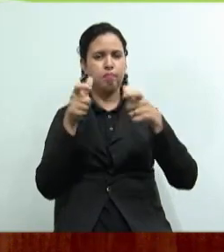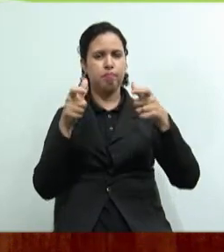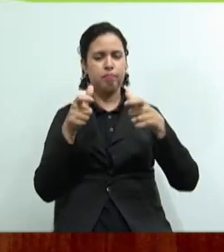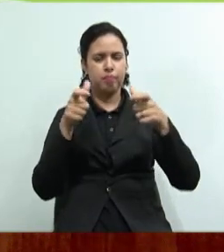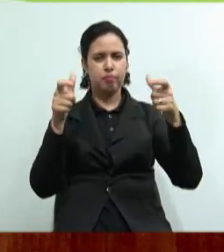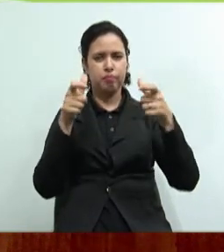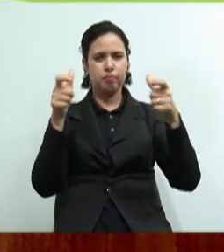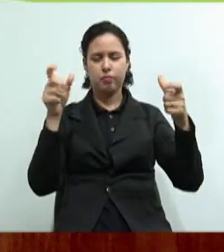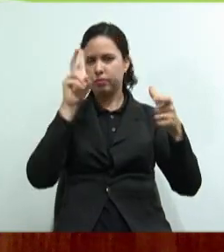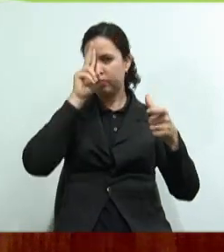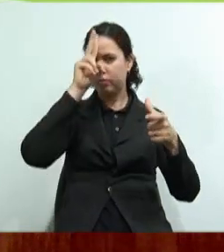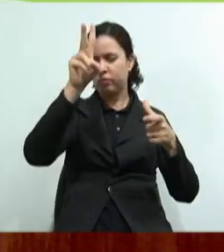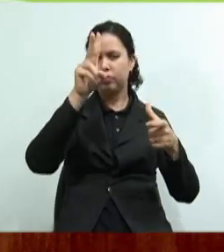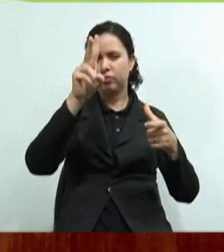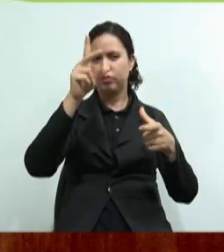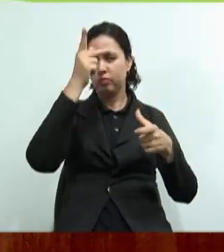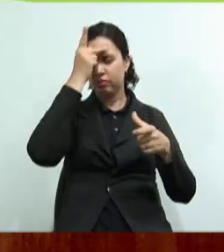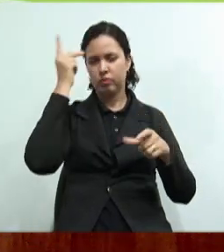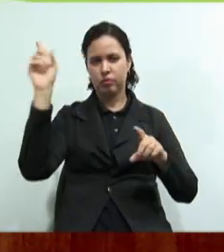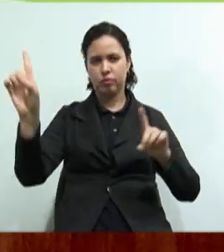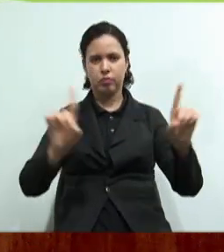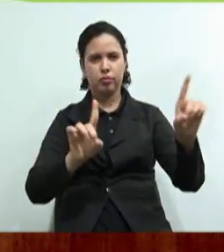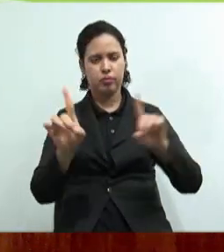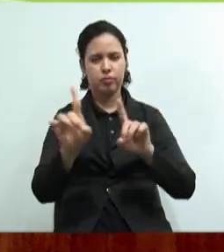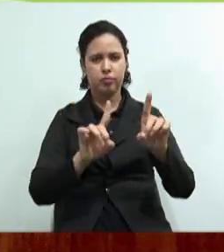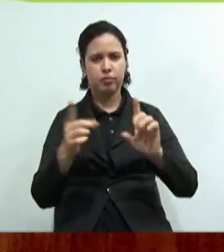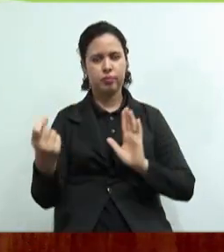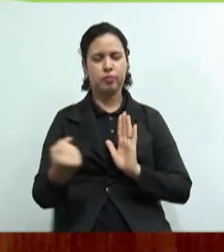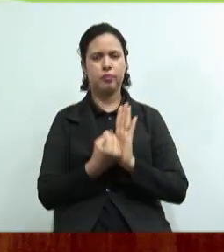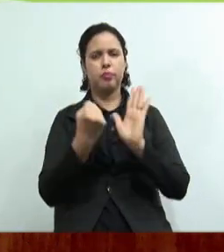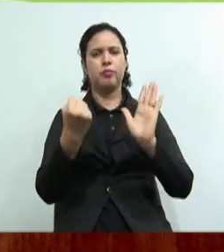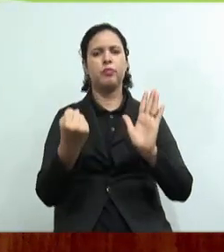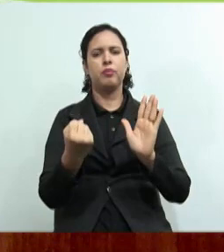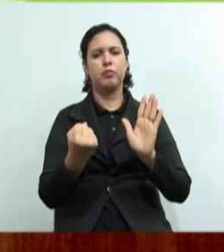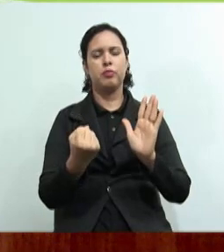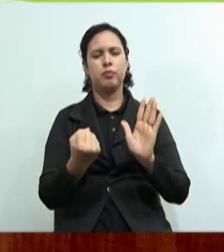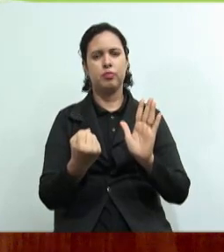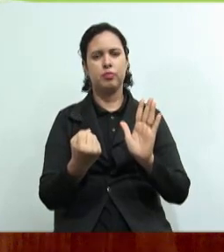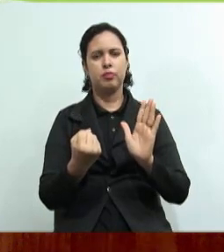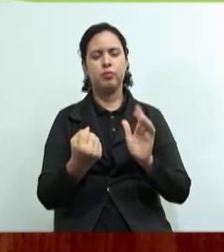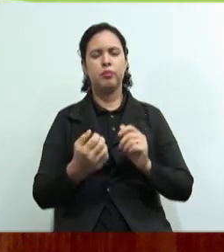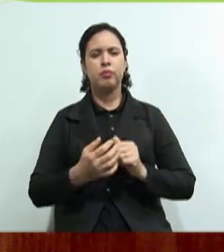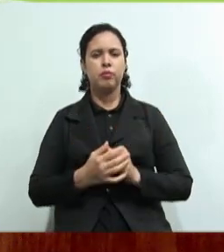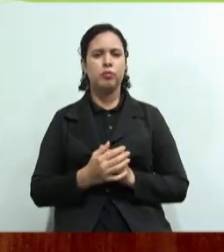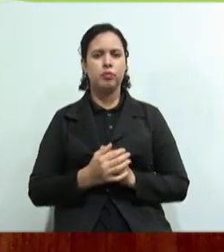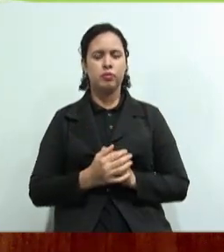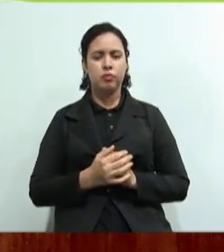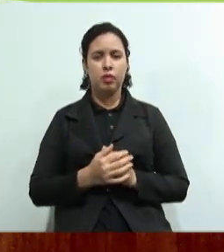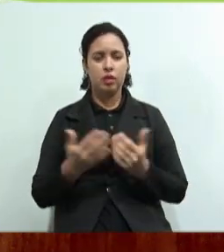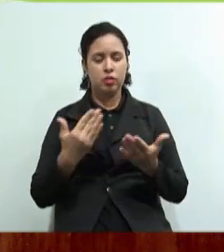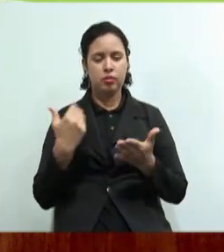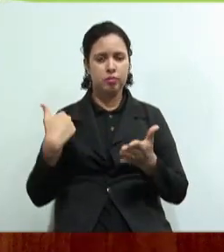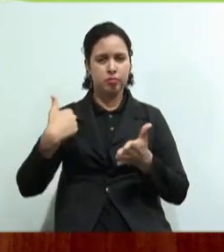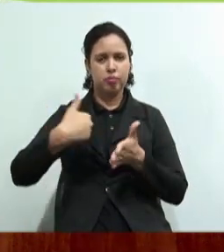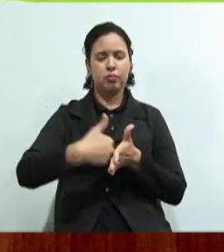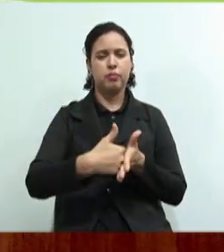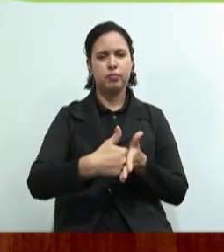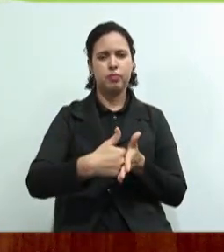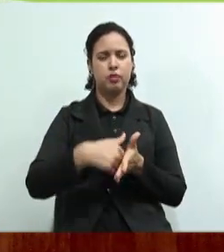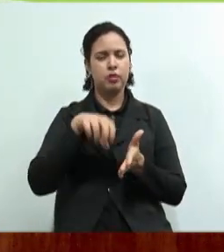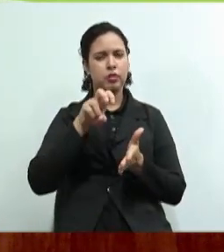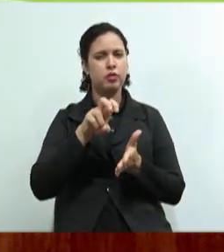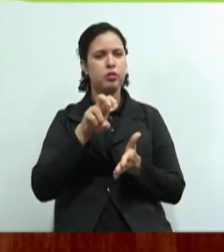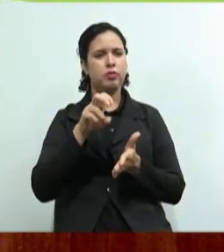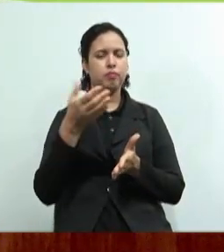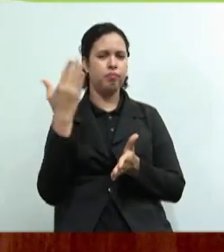força, mais adeptos, vêm ganhando mais simpáticos a essa causa, há pouco tempo, vamos dizer assim, que de 5 anos para